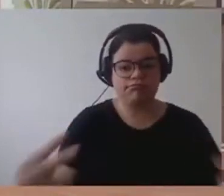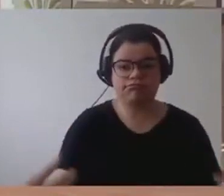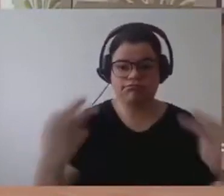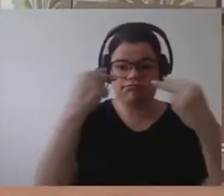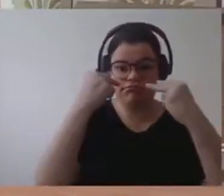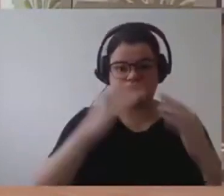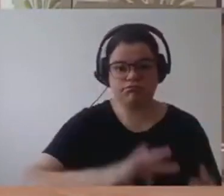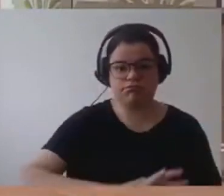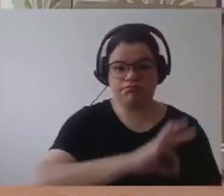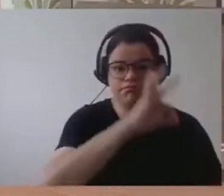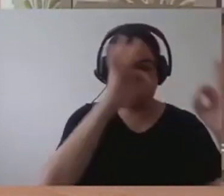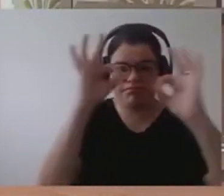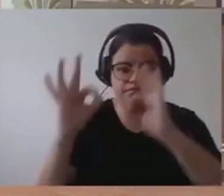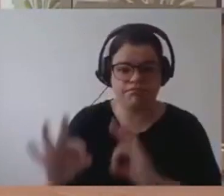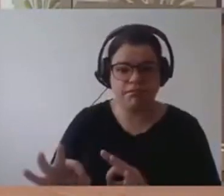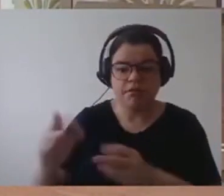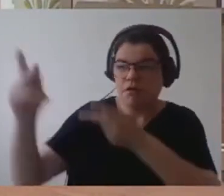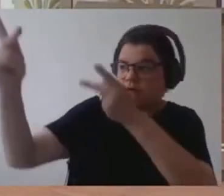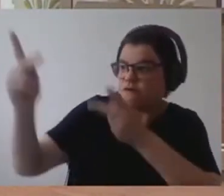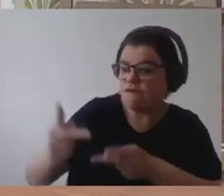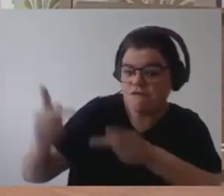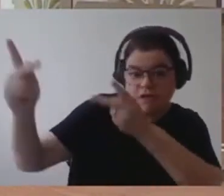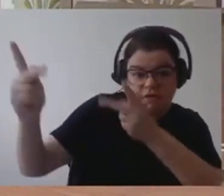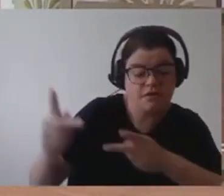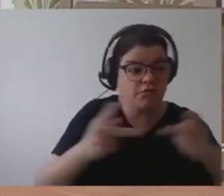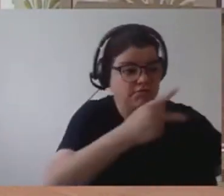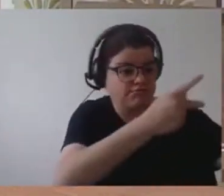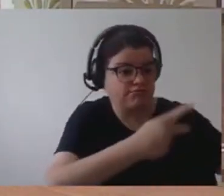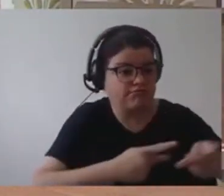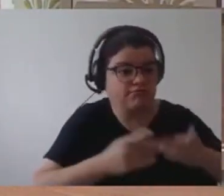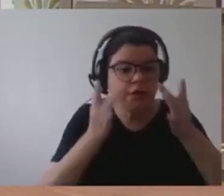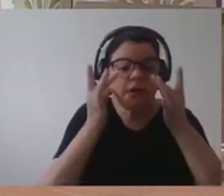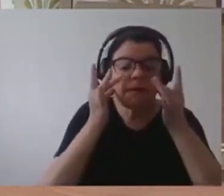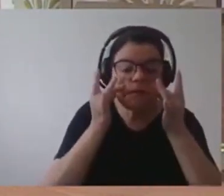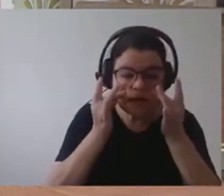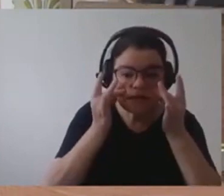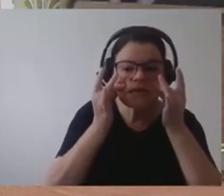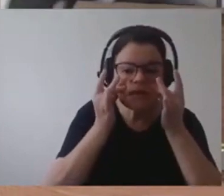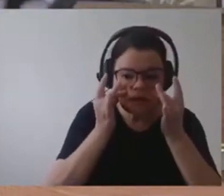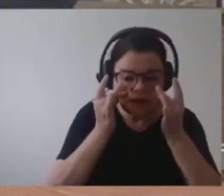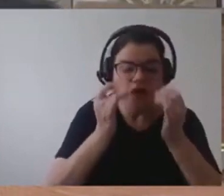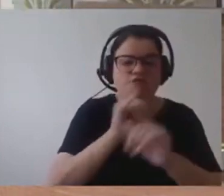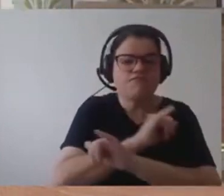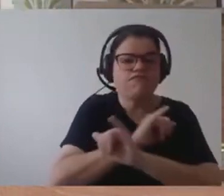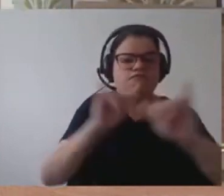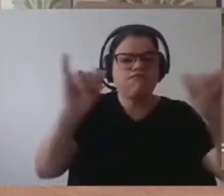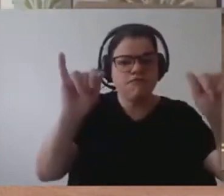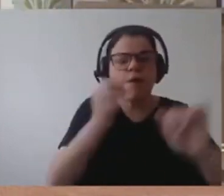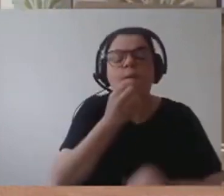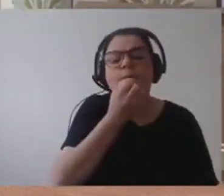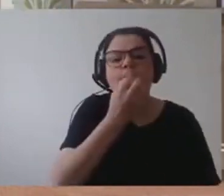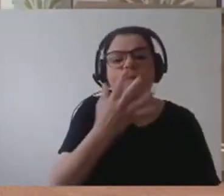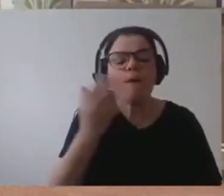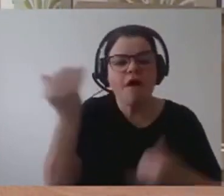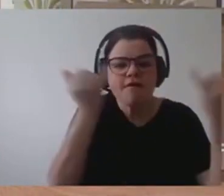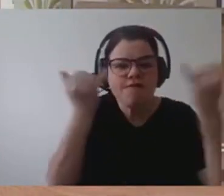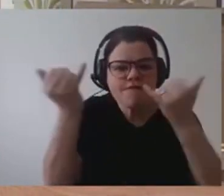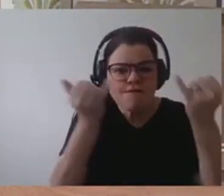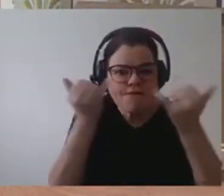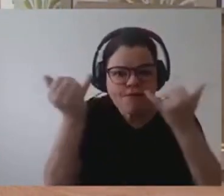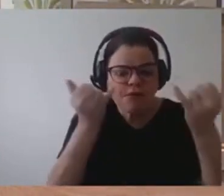na nossa galeria nesta manhã veio mais uma vez a essa Tribuna para trazer uma boa notícia uma boa informação a respeito da